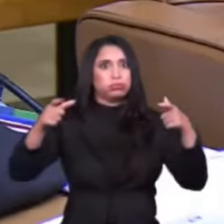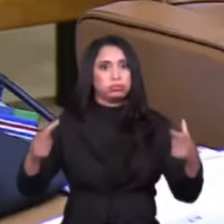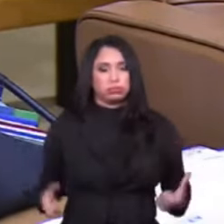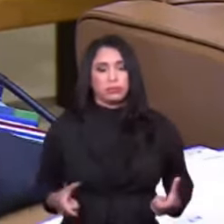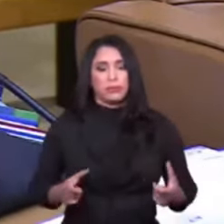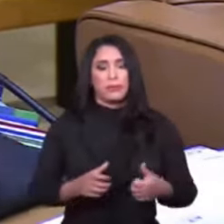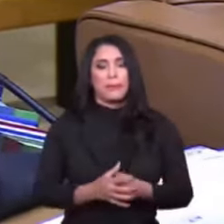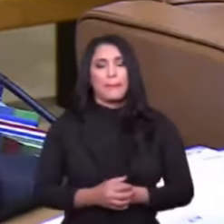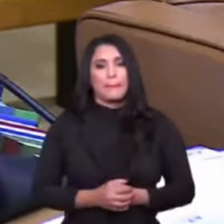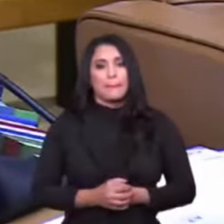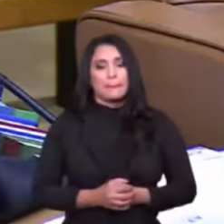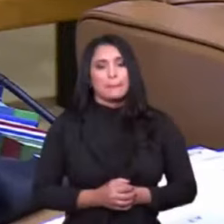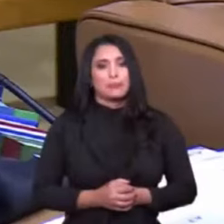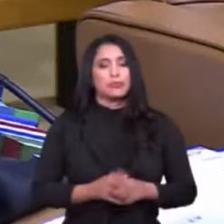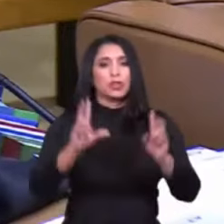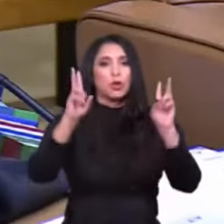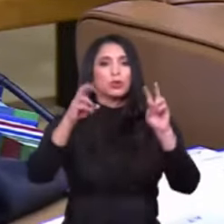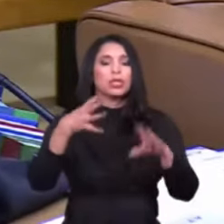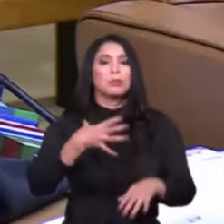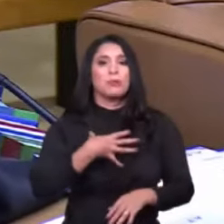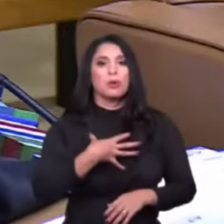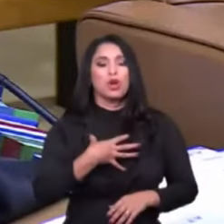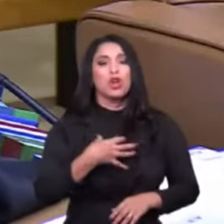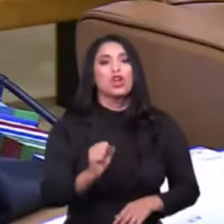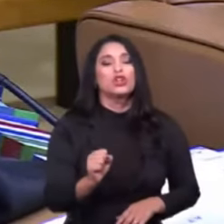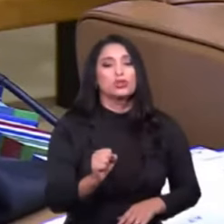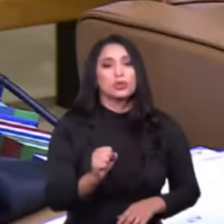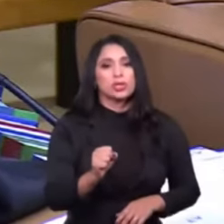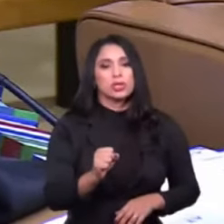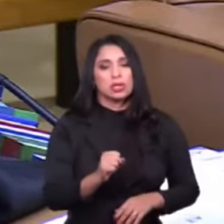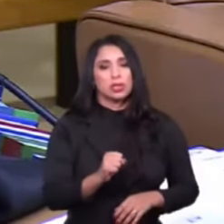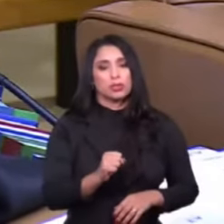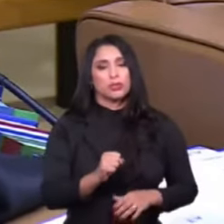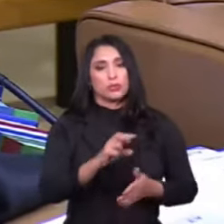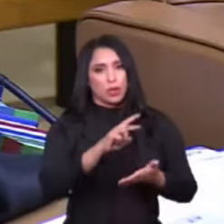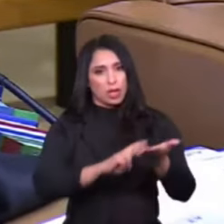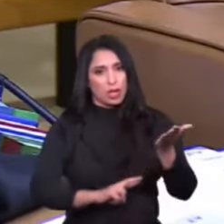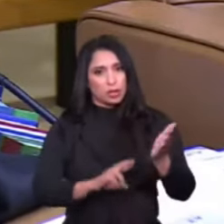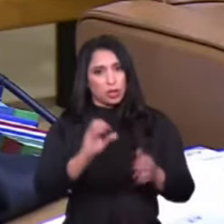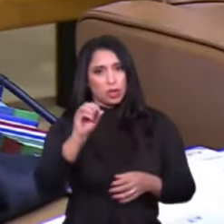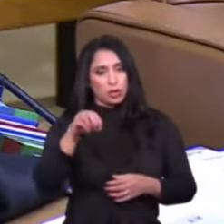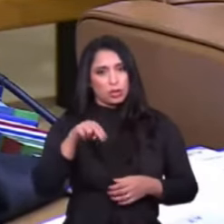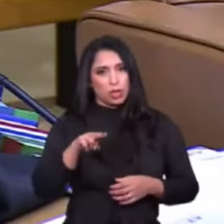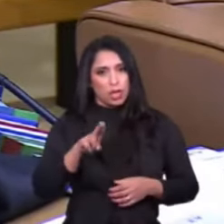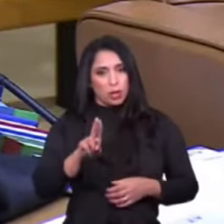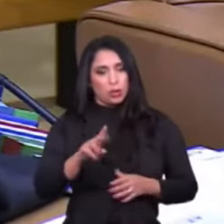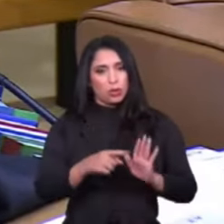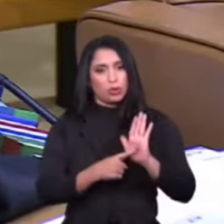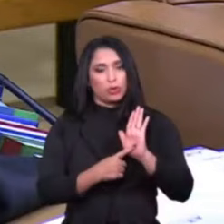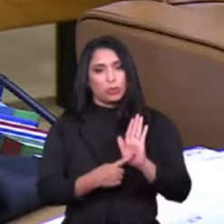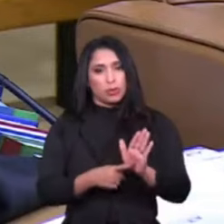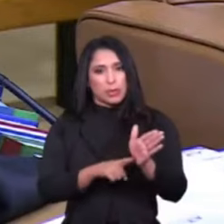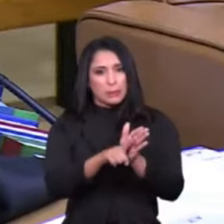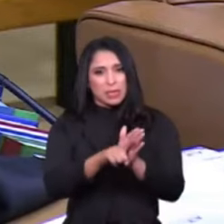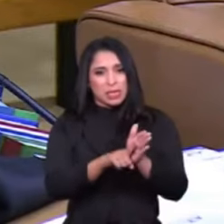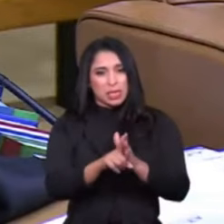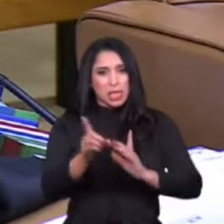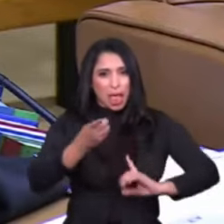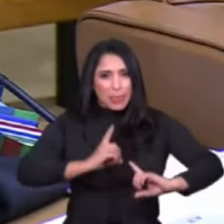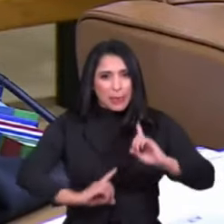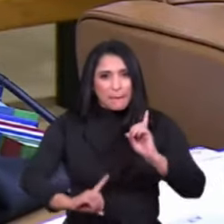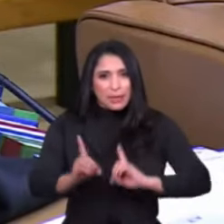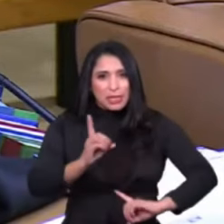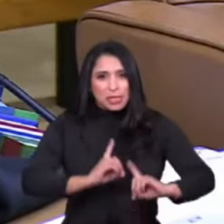Sobre a questão de suicídio, diz o relatório da ONU, pesquisas mostram que a depressão está associada ao